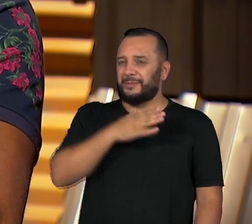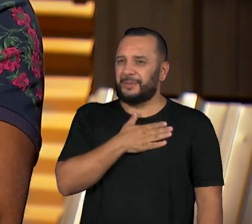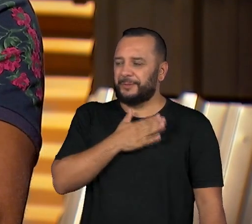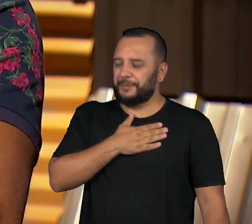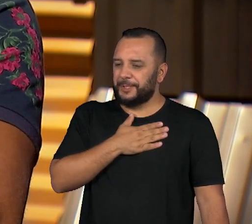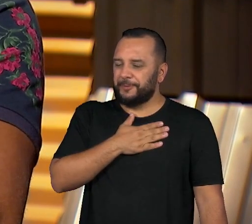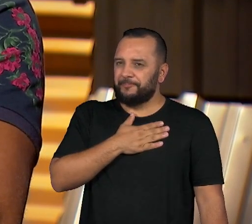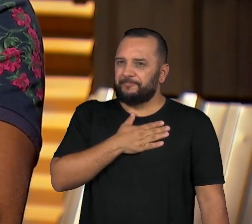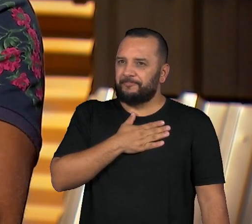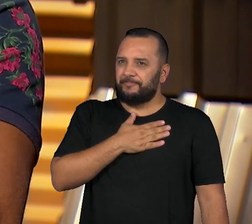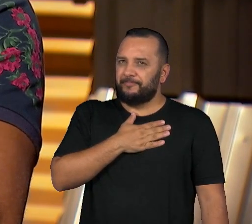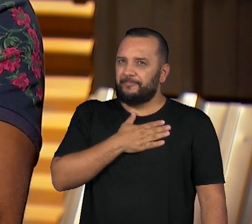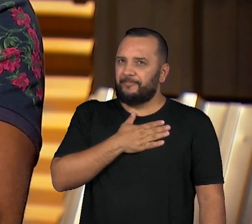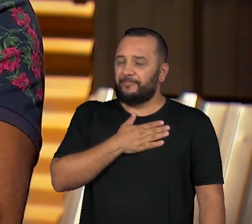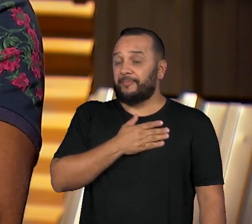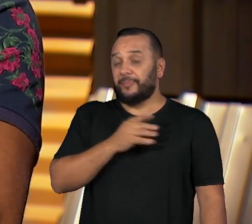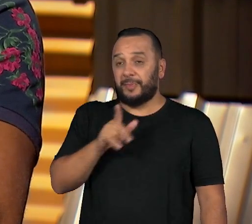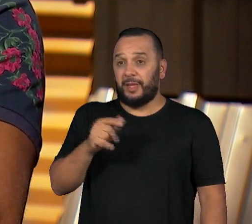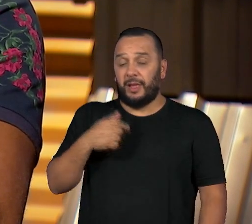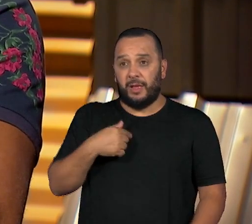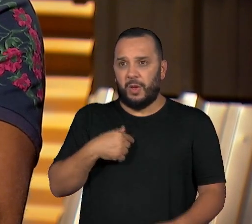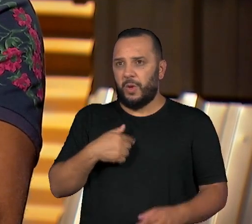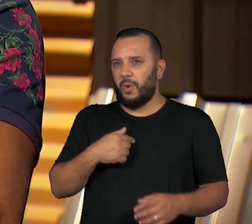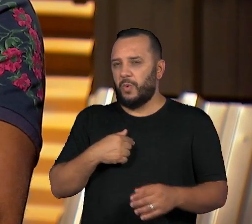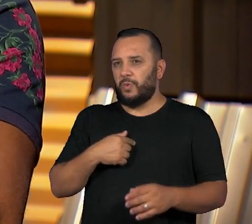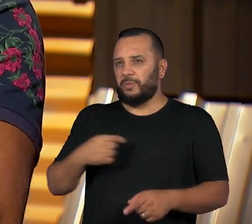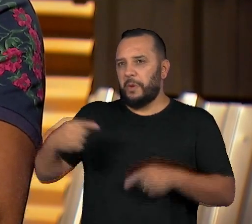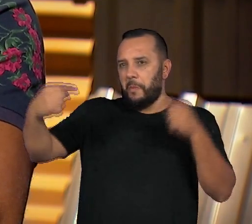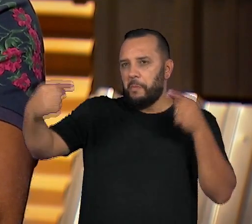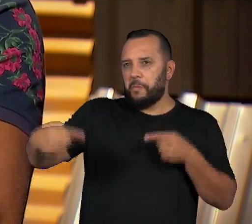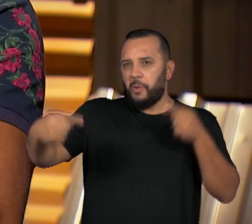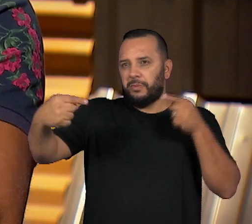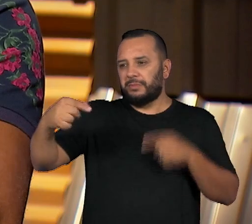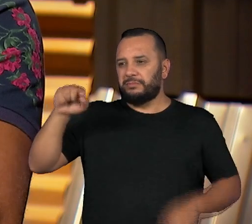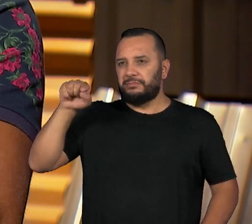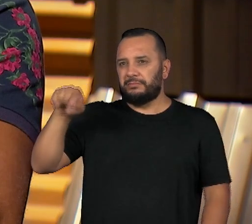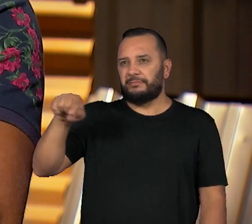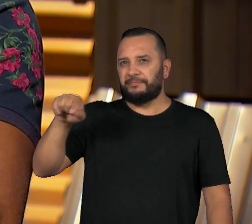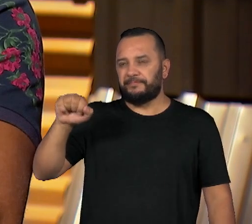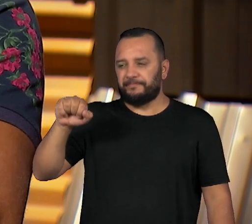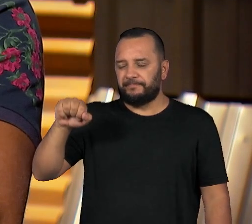foi quando eu lutei no